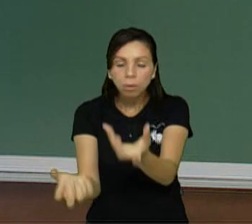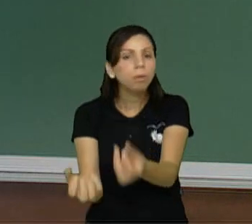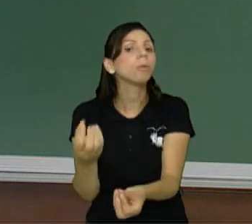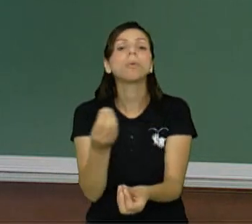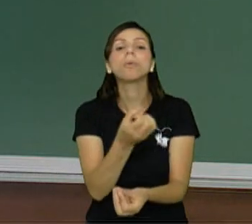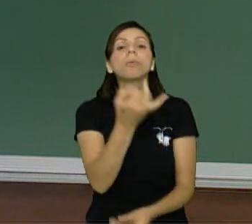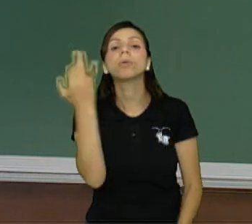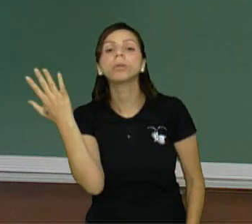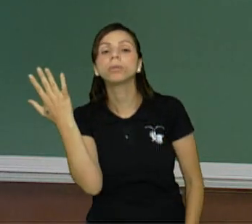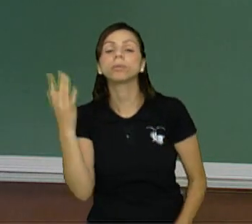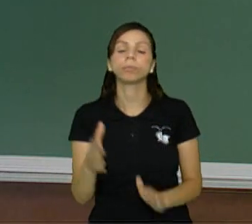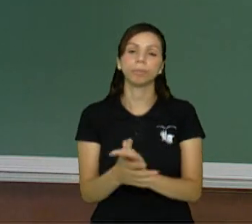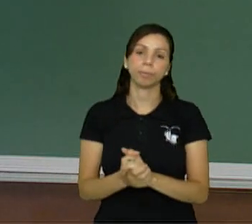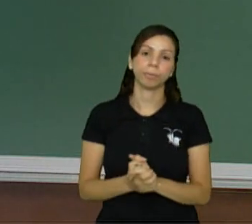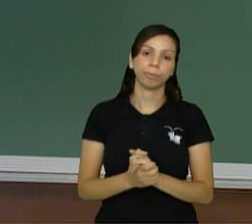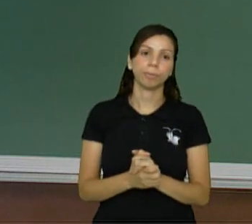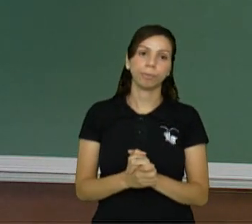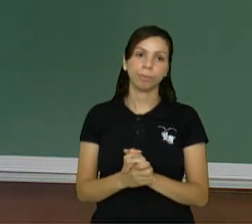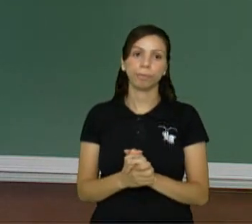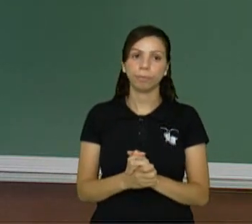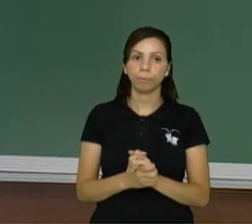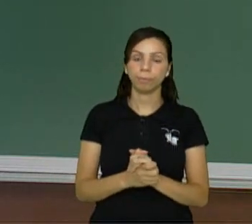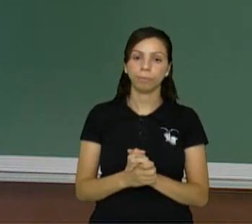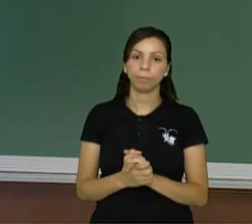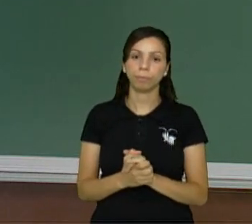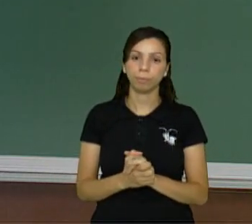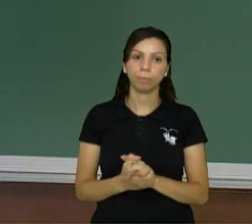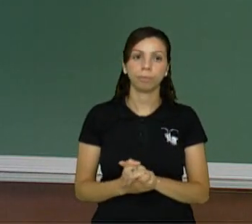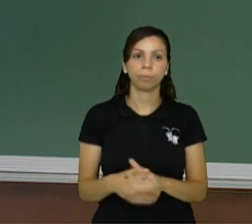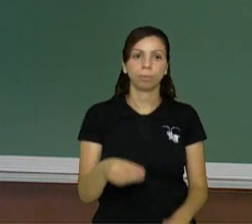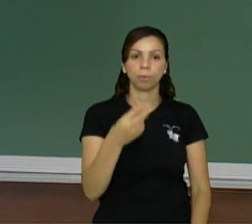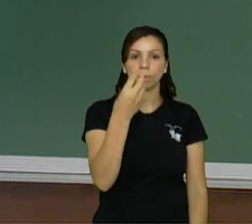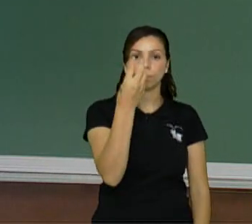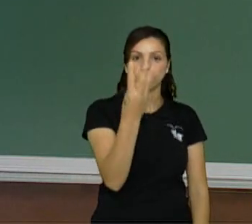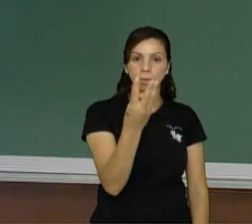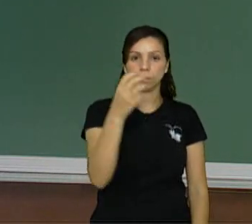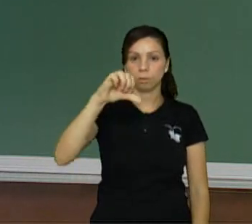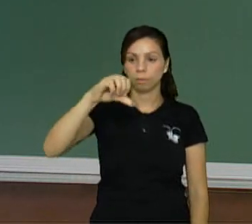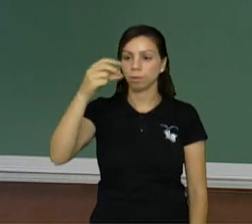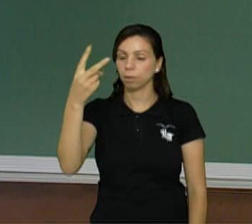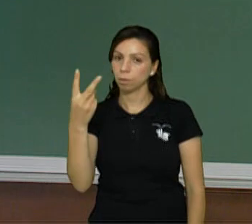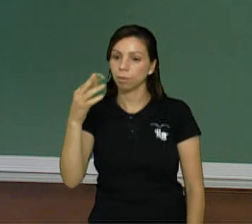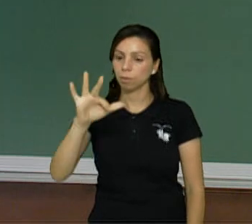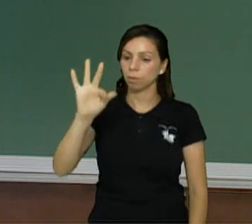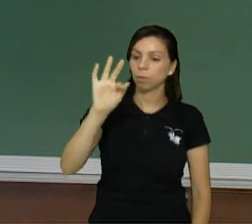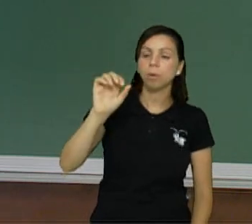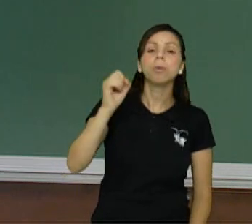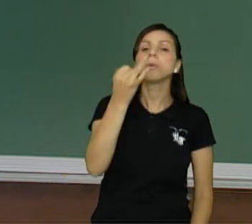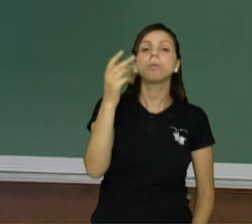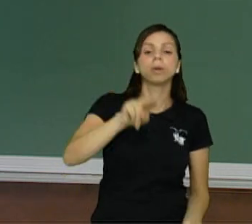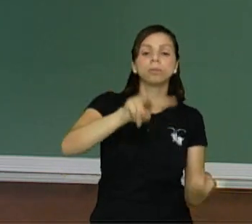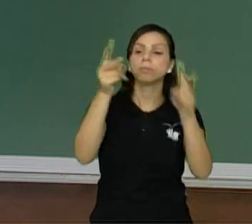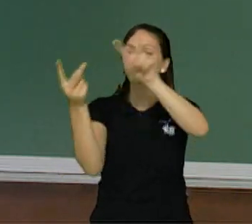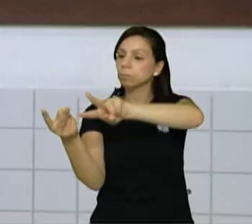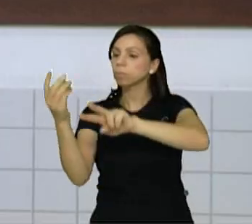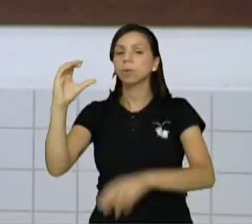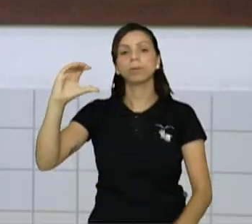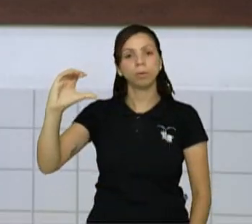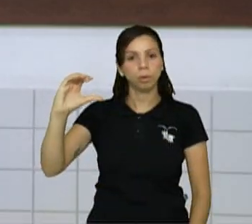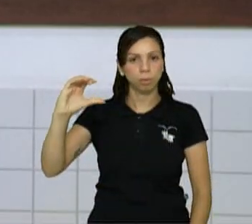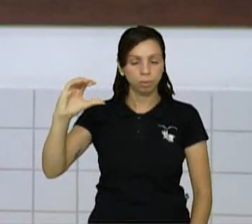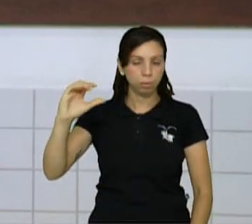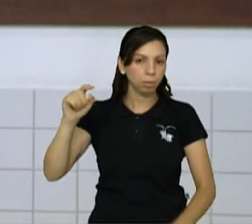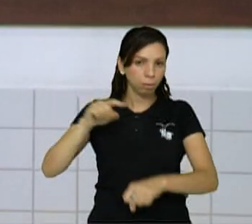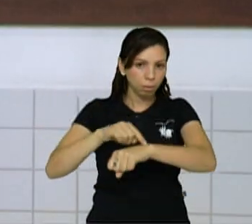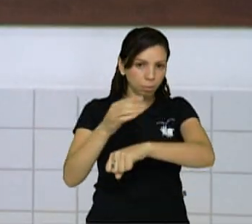receita? Pessoal, em outras palavras, está 392 Fahrenheit. Quanto vale essa temperatura em Celsius? Então vamos lá,